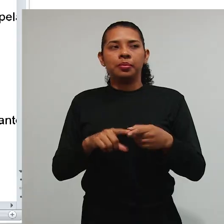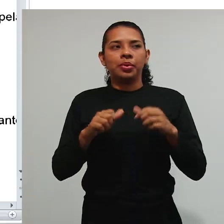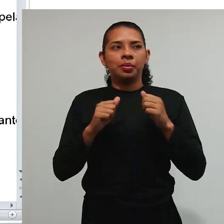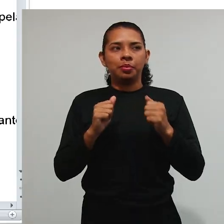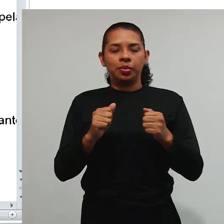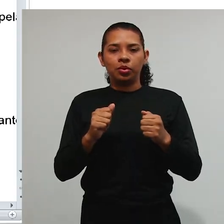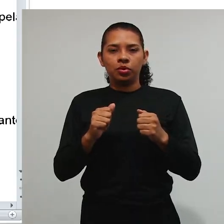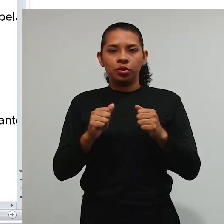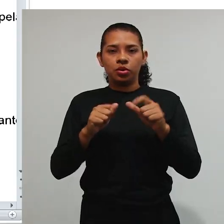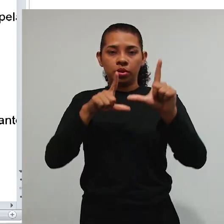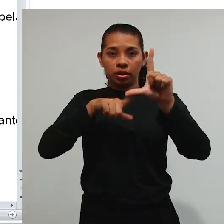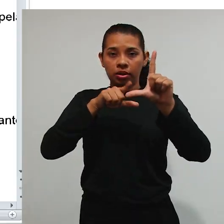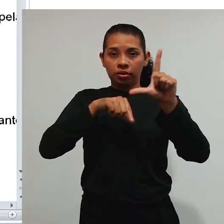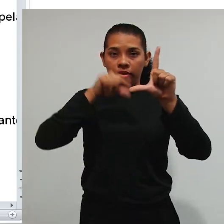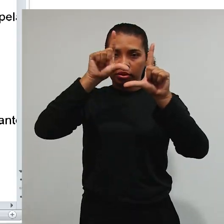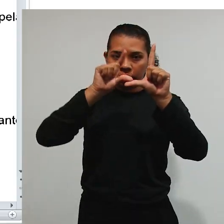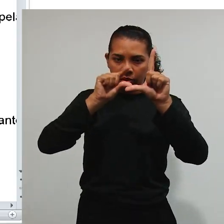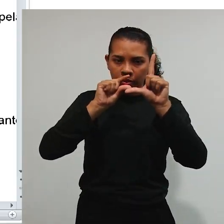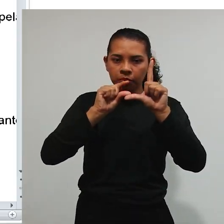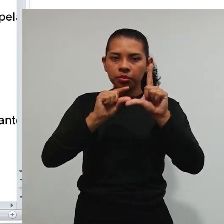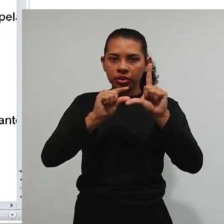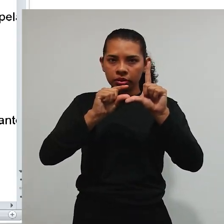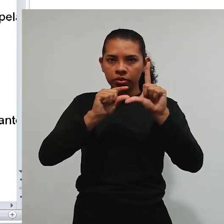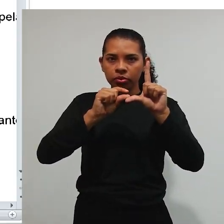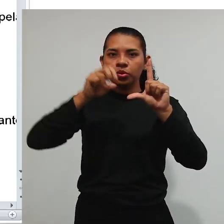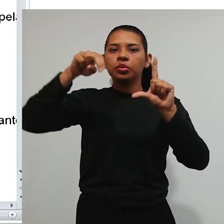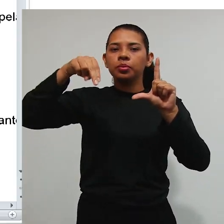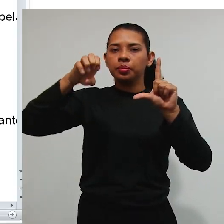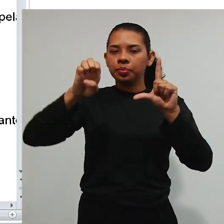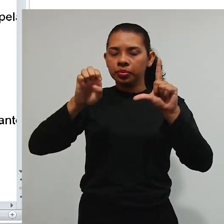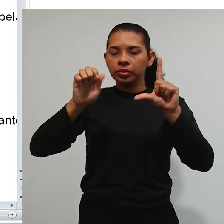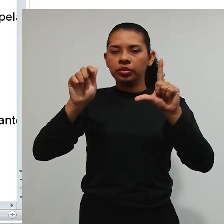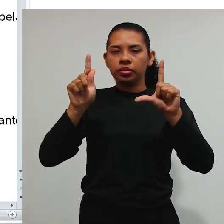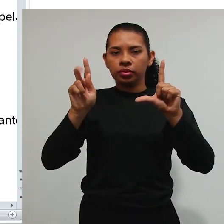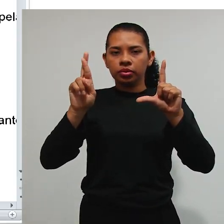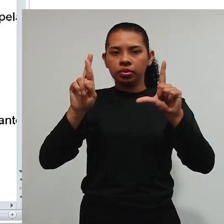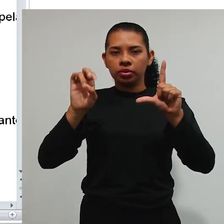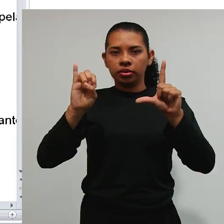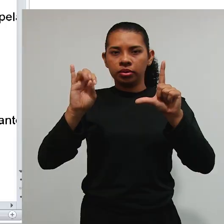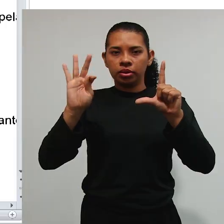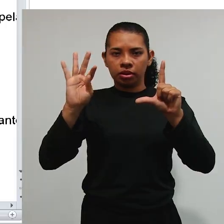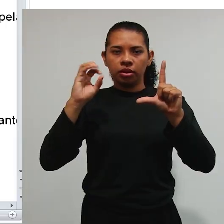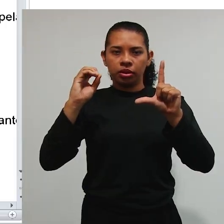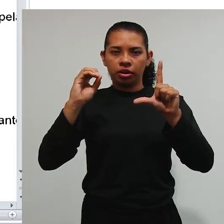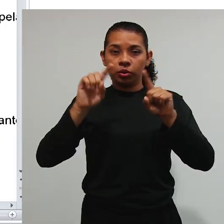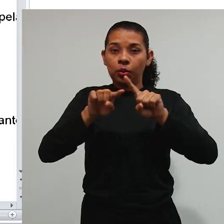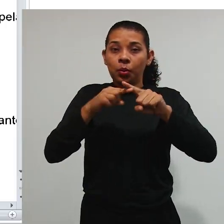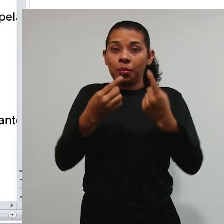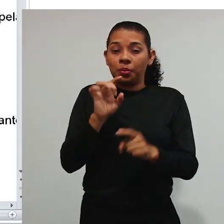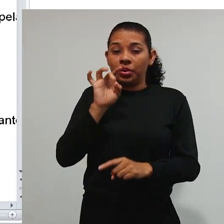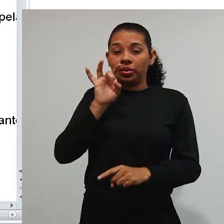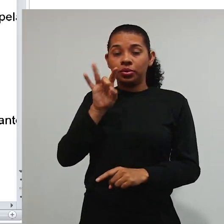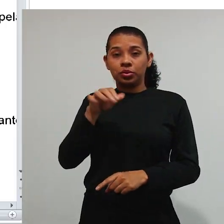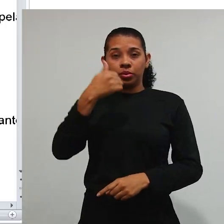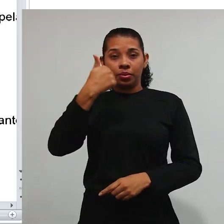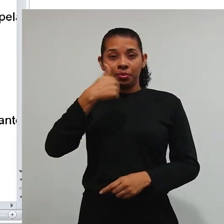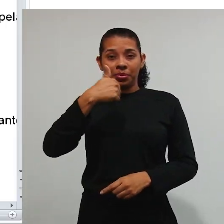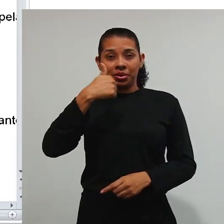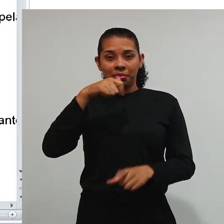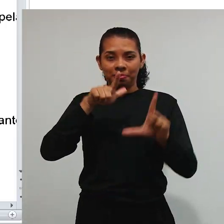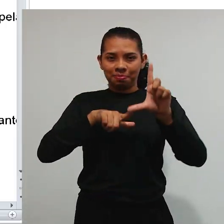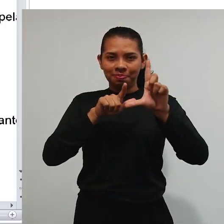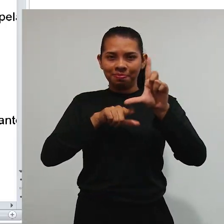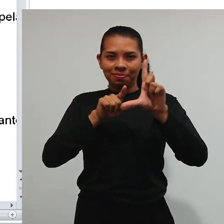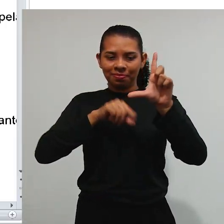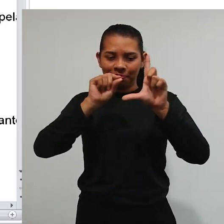é minúsculo. Então, é negrito, mas só a primeira letra é maiúscula, né?